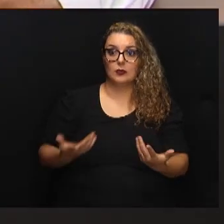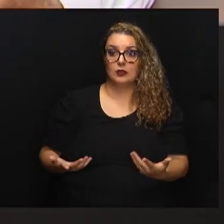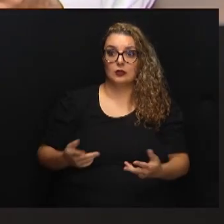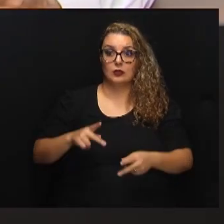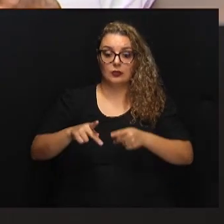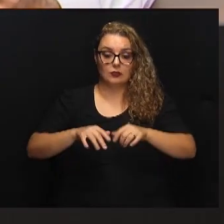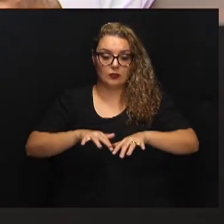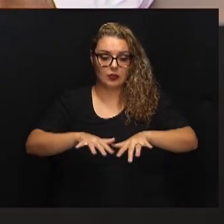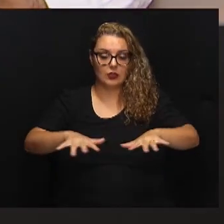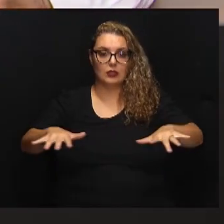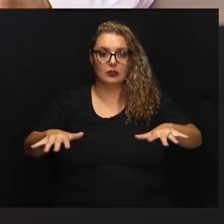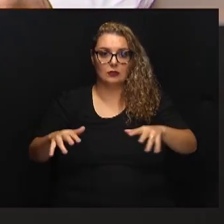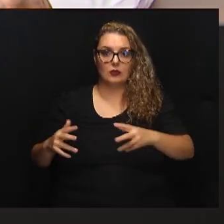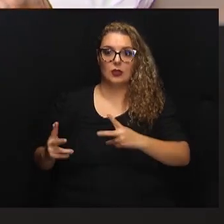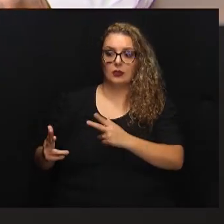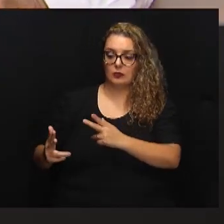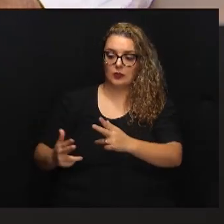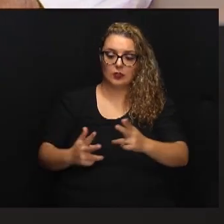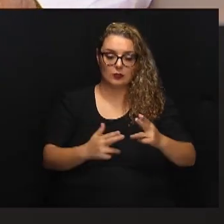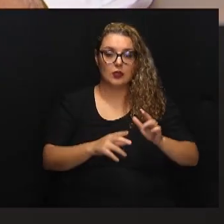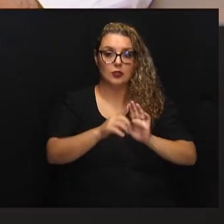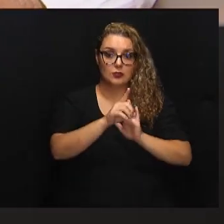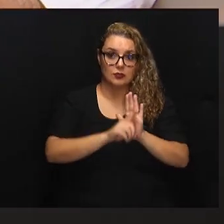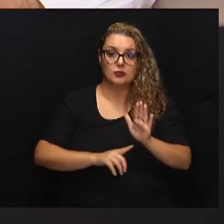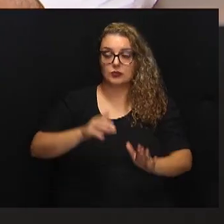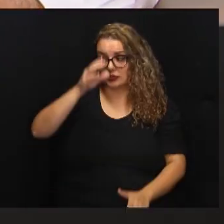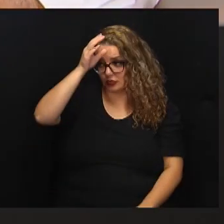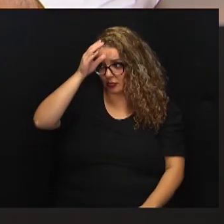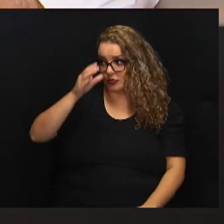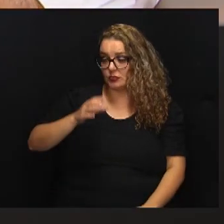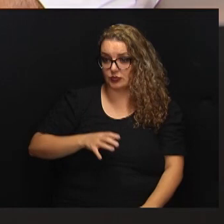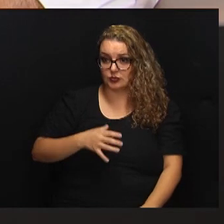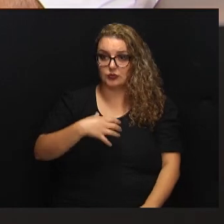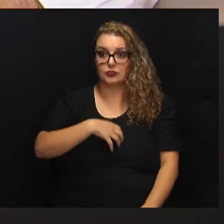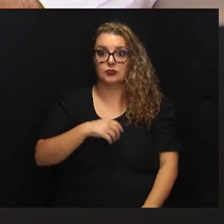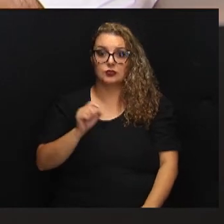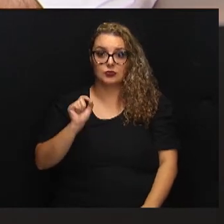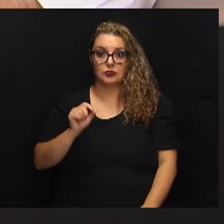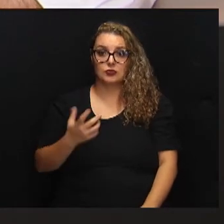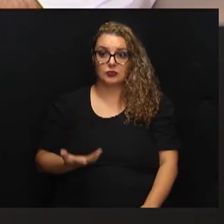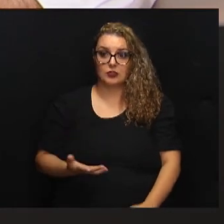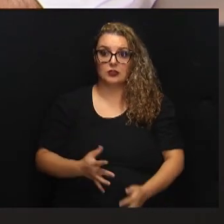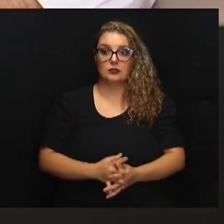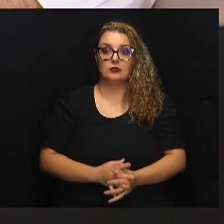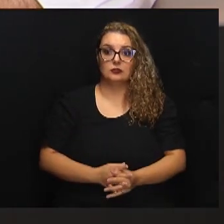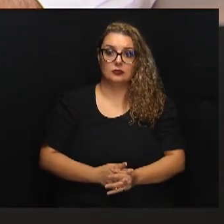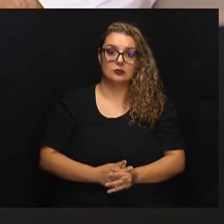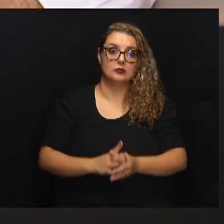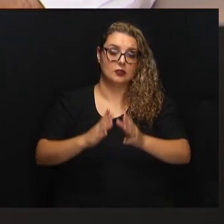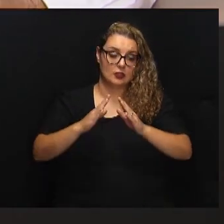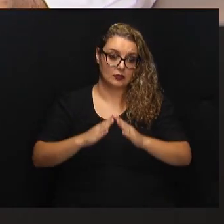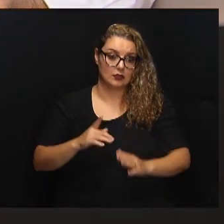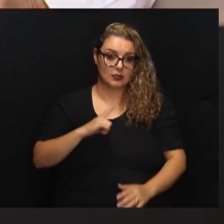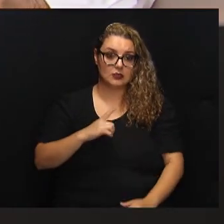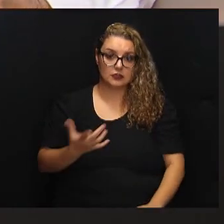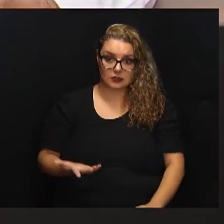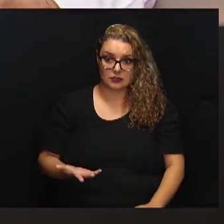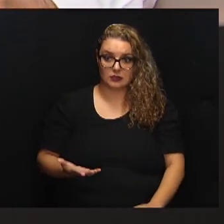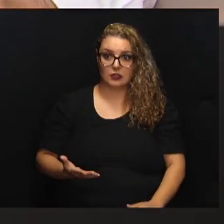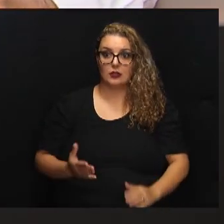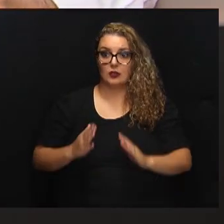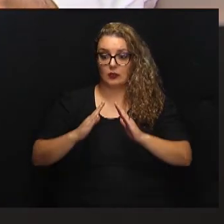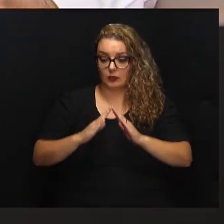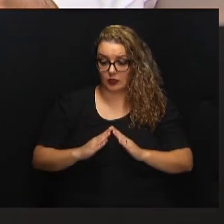de universalizar direitos dos cidadãos, no sentido de terem suas casas, suas residências, poderem morar com